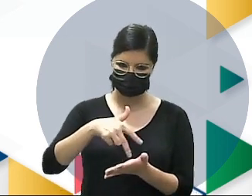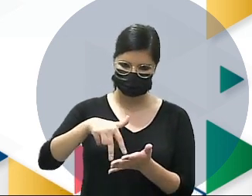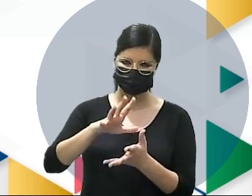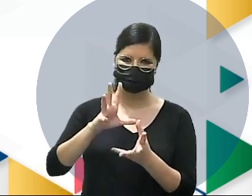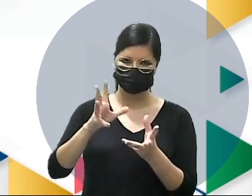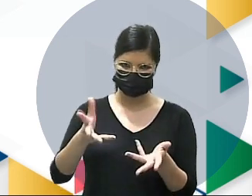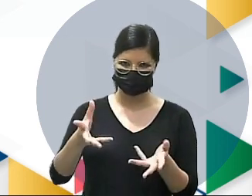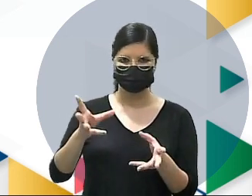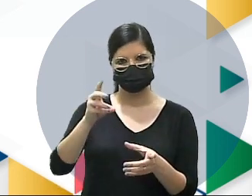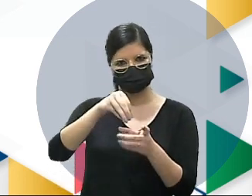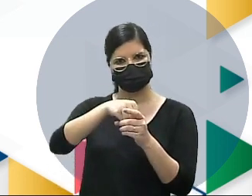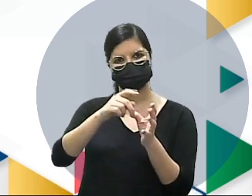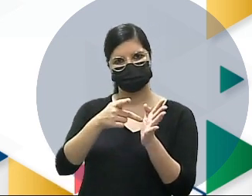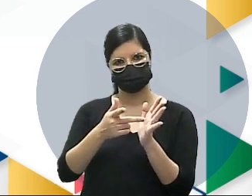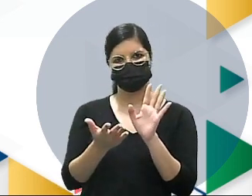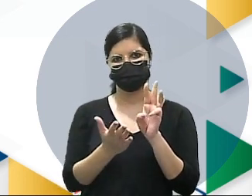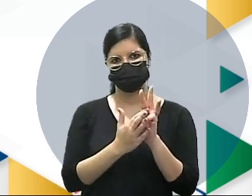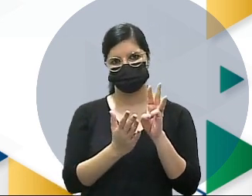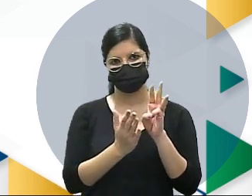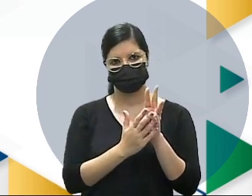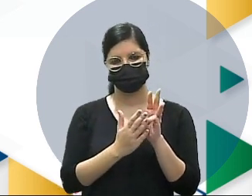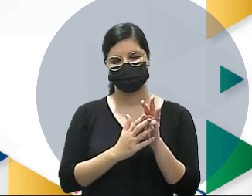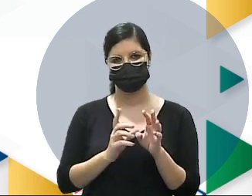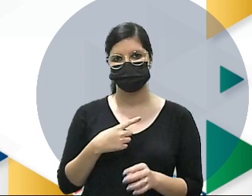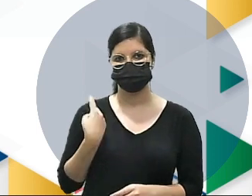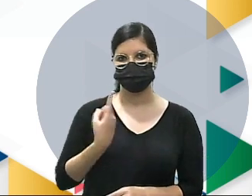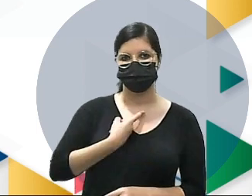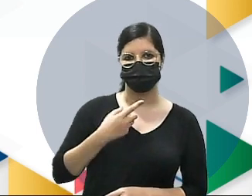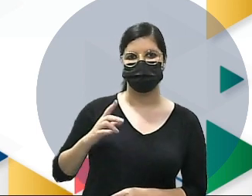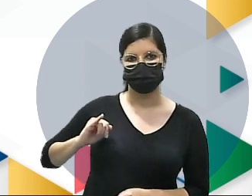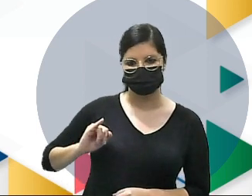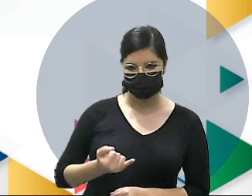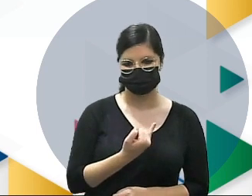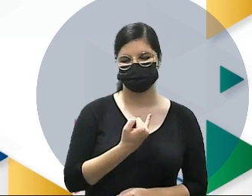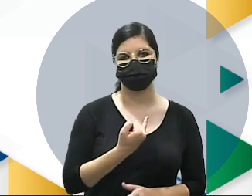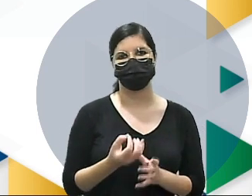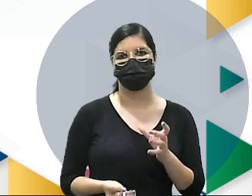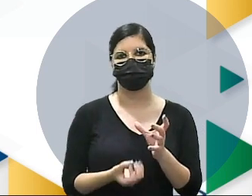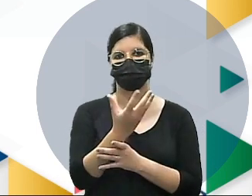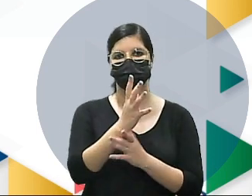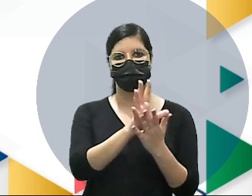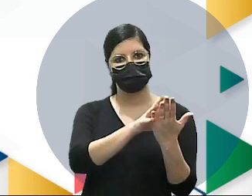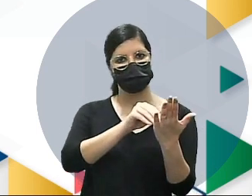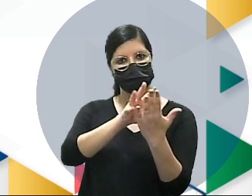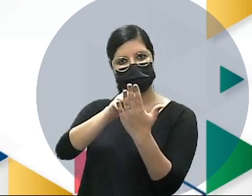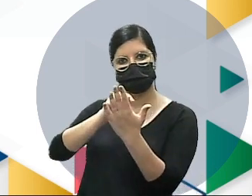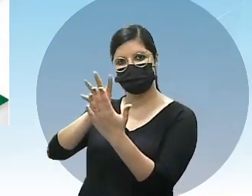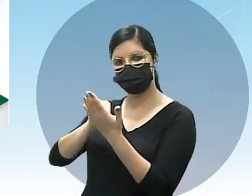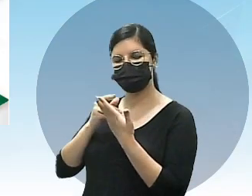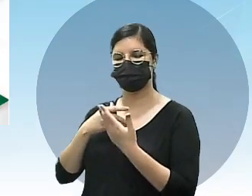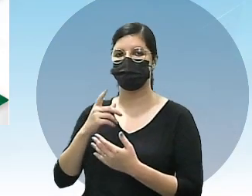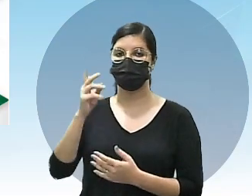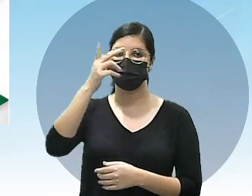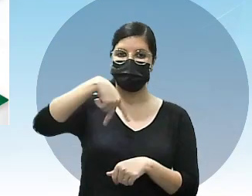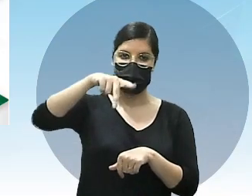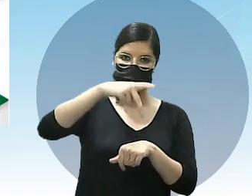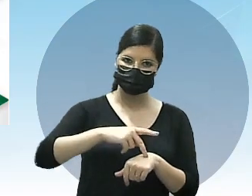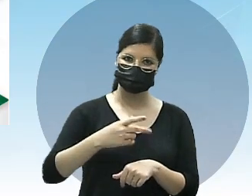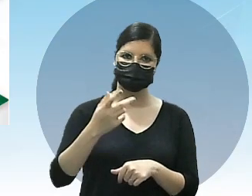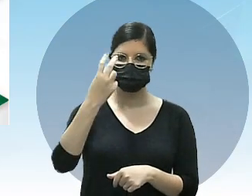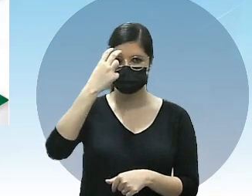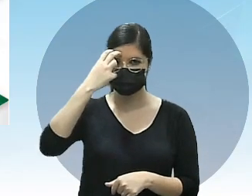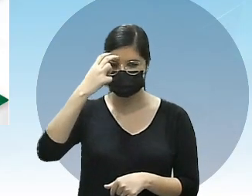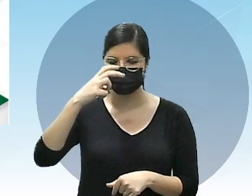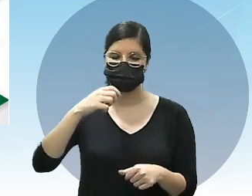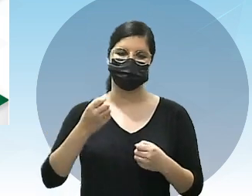estava inserida dentro do contexto indígena né a gente é que se aproveitou disso e foi criando o modelo de dança diferente hoje nós somos um país de grande